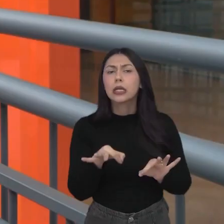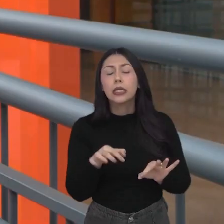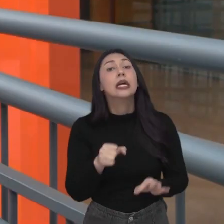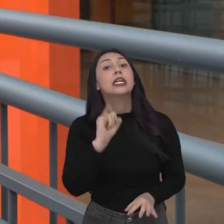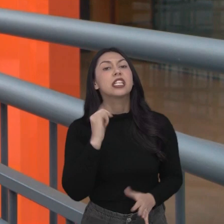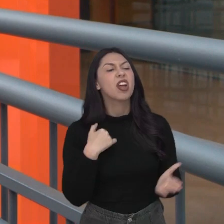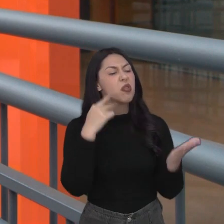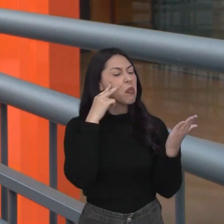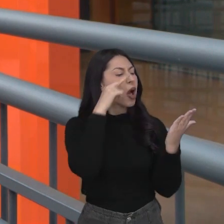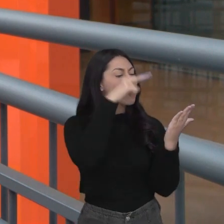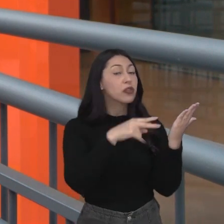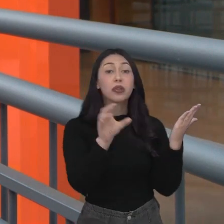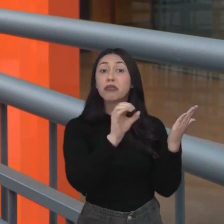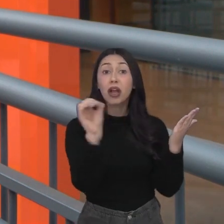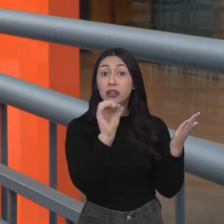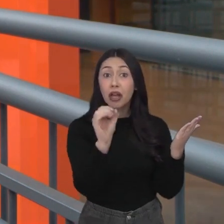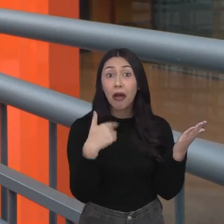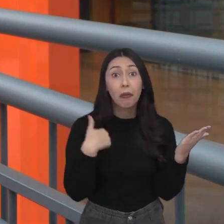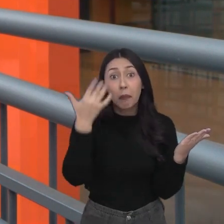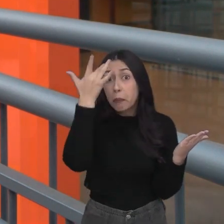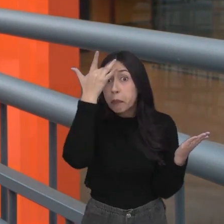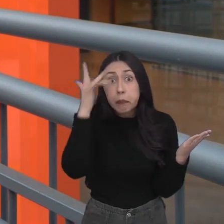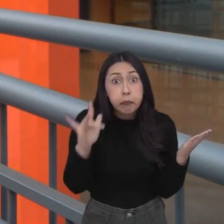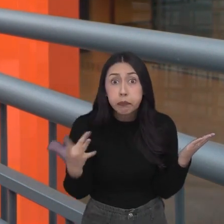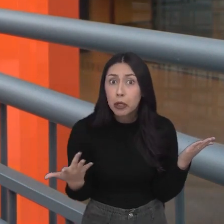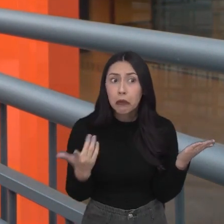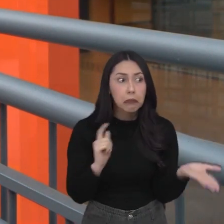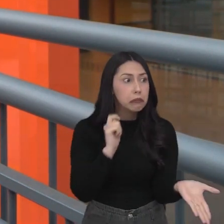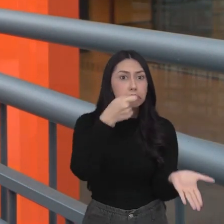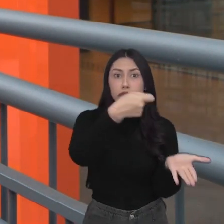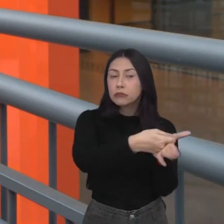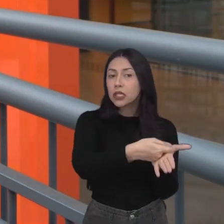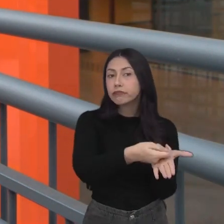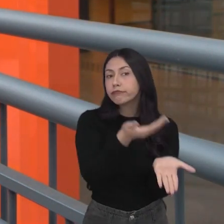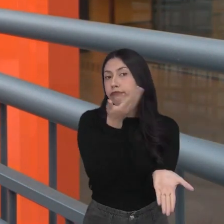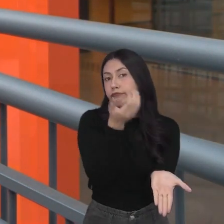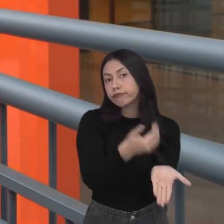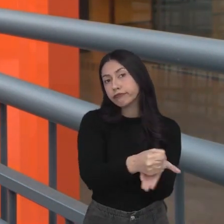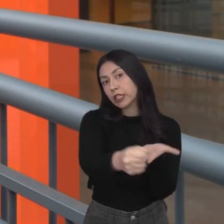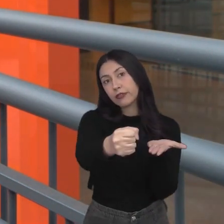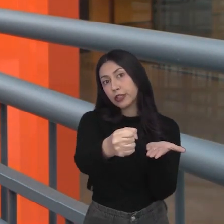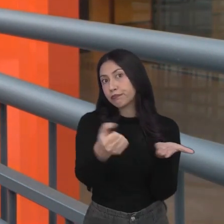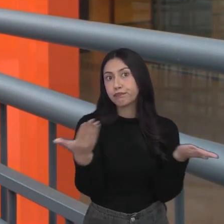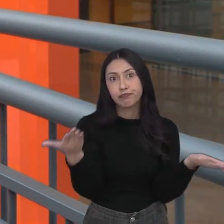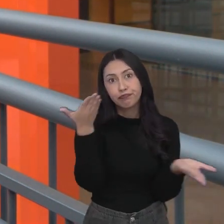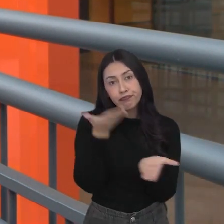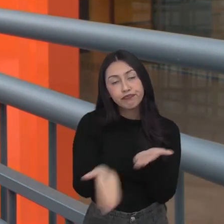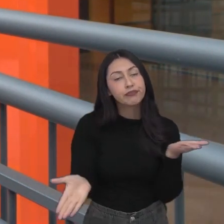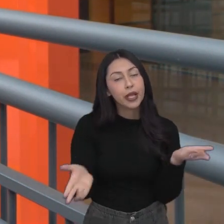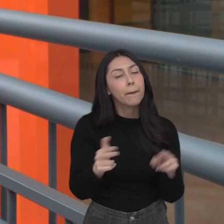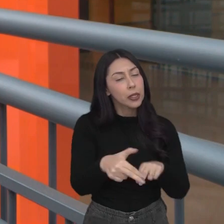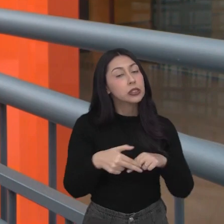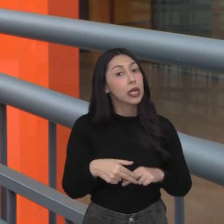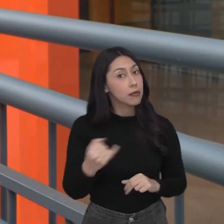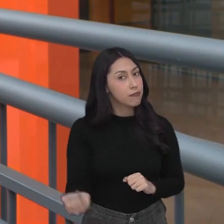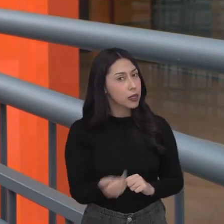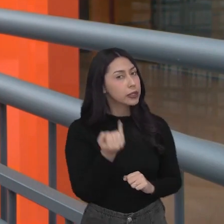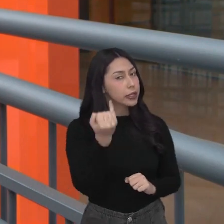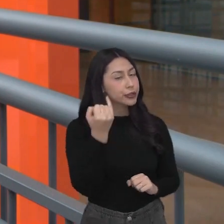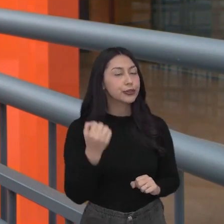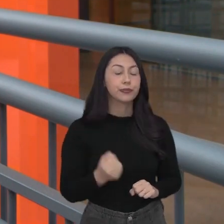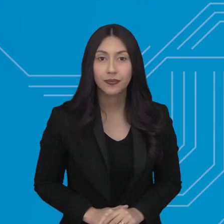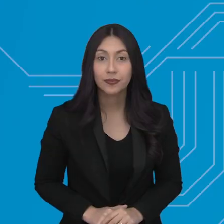Com certeza, porque se eu não tivesse verificado o extrato, eu não teria percebido, e o valor teria passado. Então, realmente é muito importante